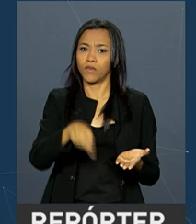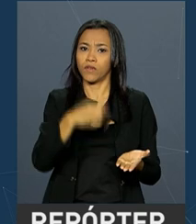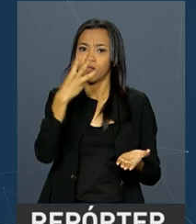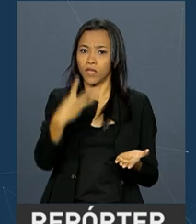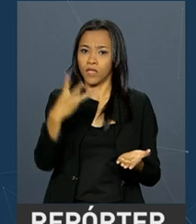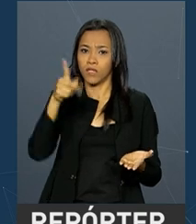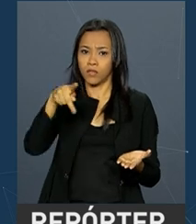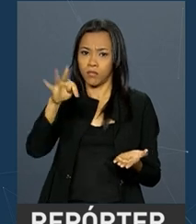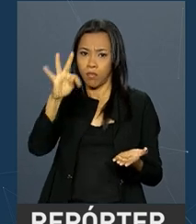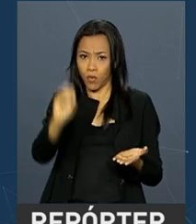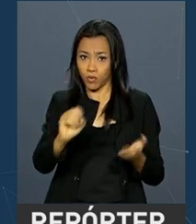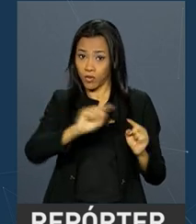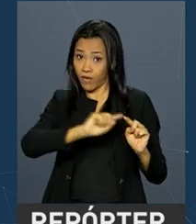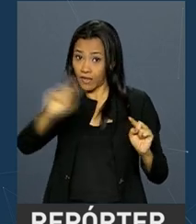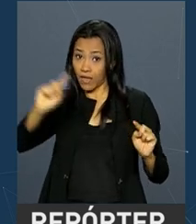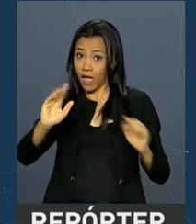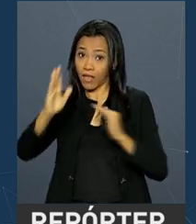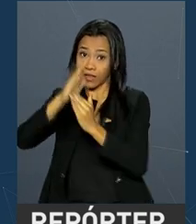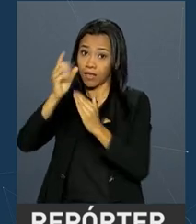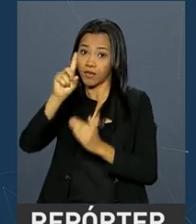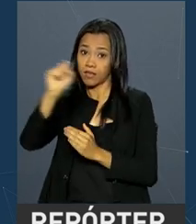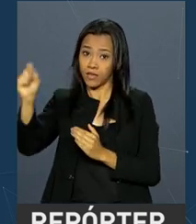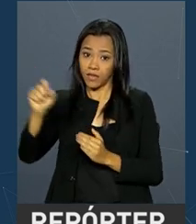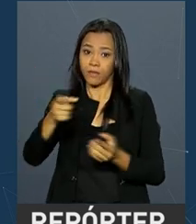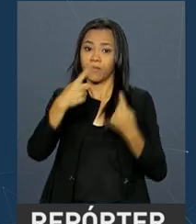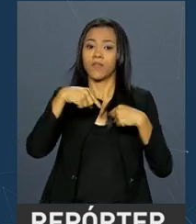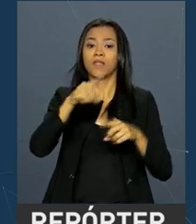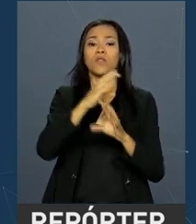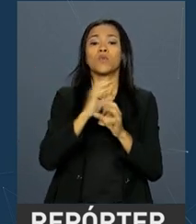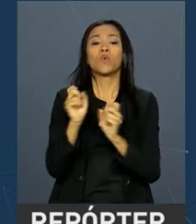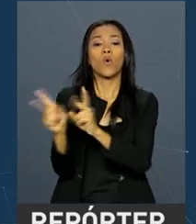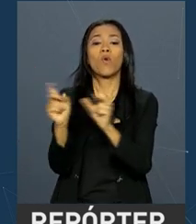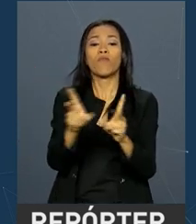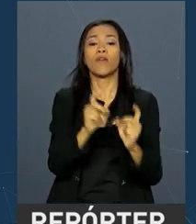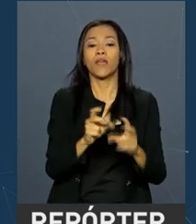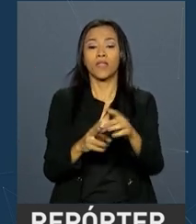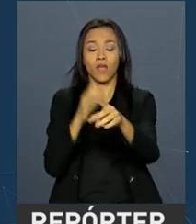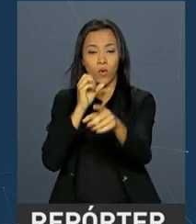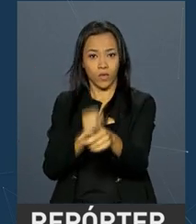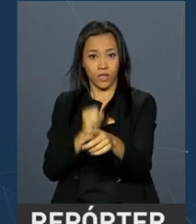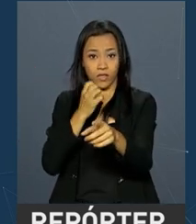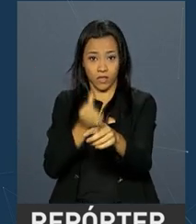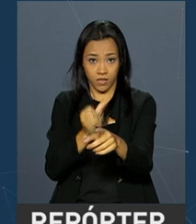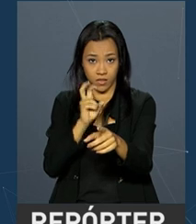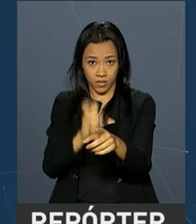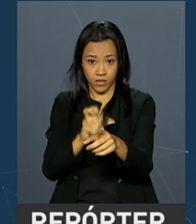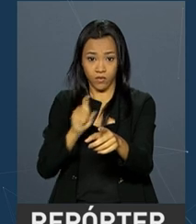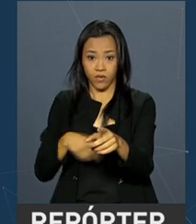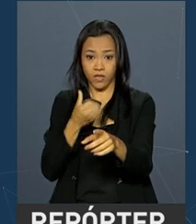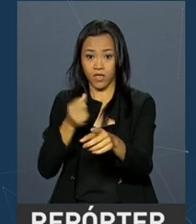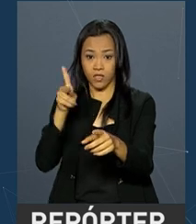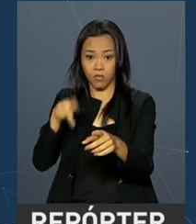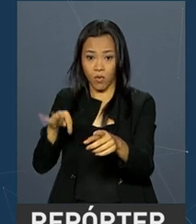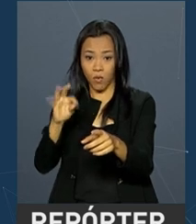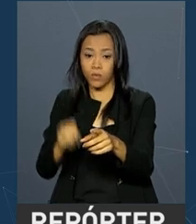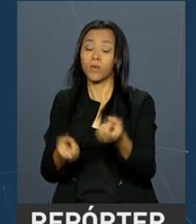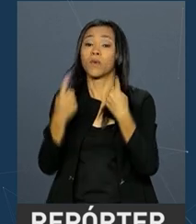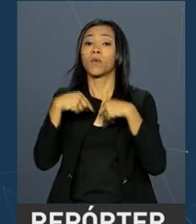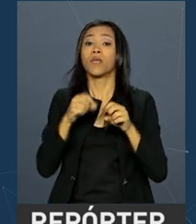numa escala que vai até 100. Do comércio somou 85,6 pontos e da indústria